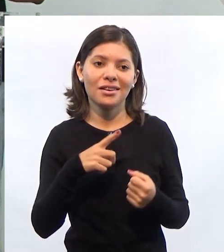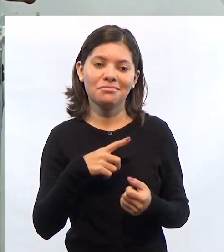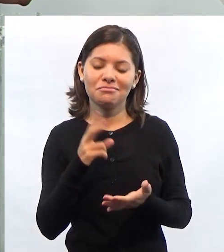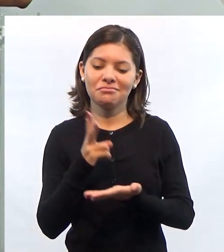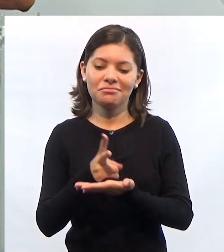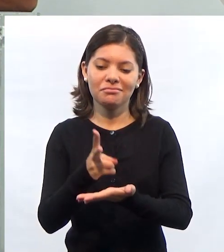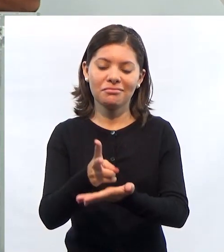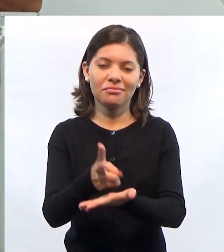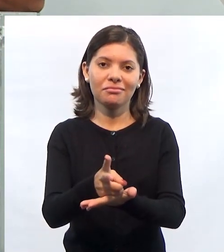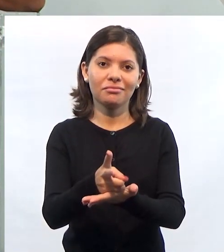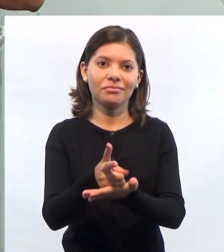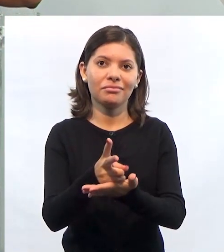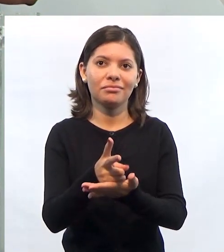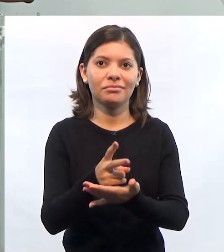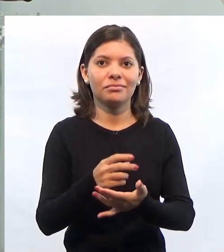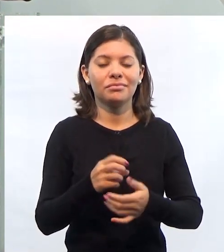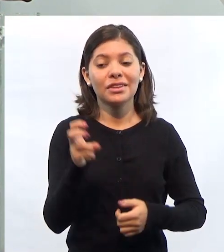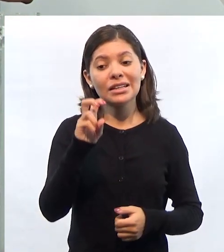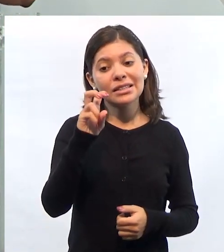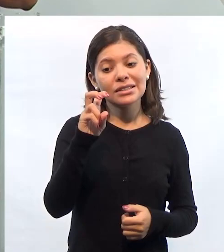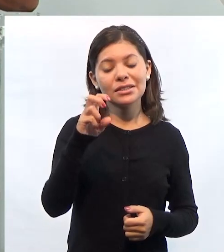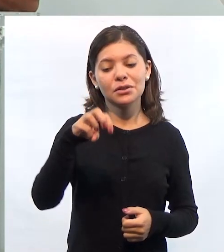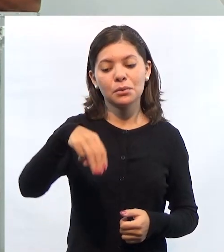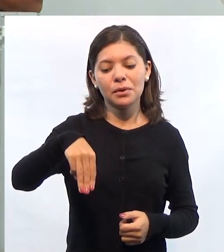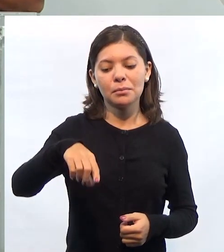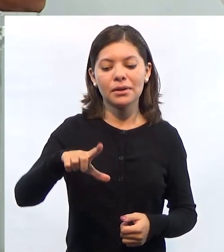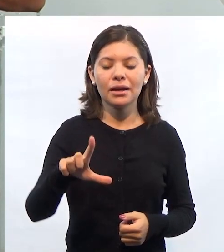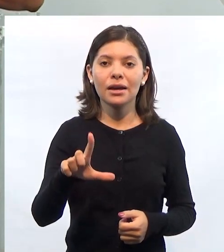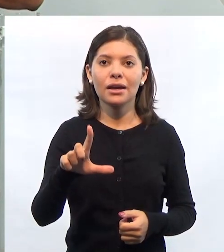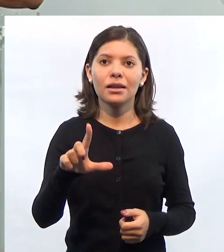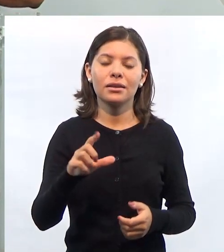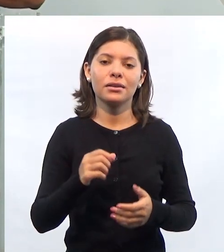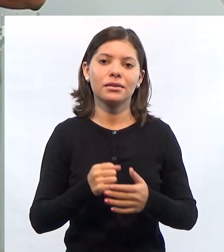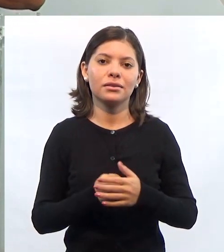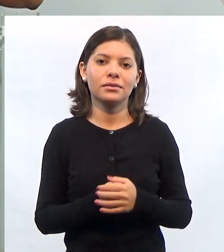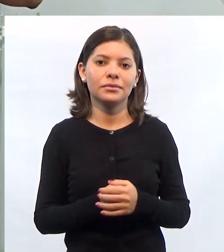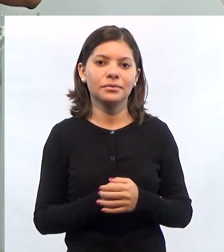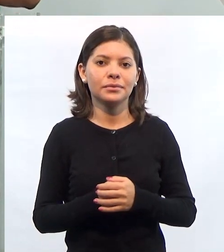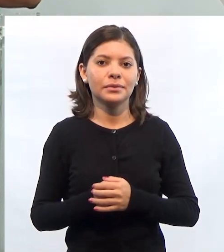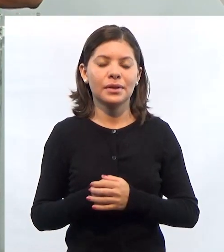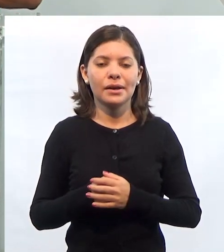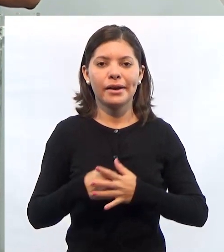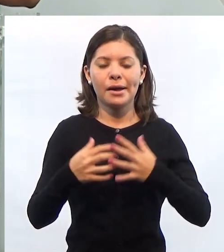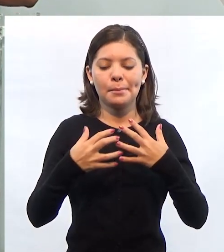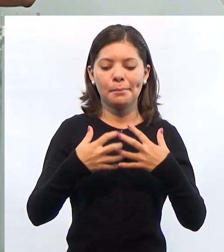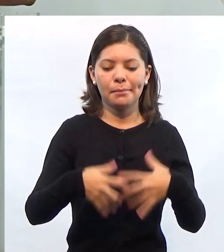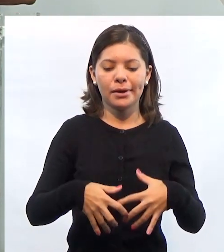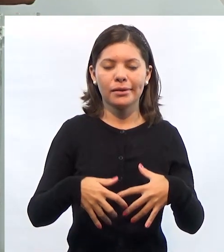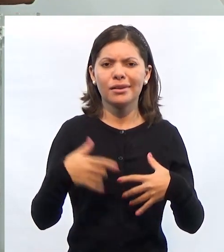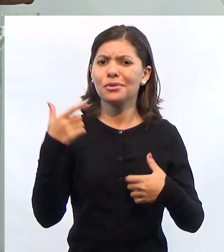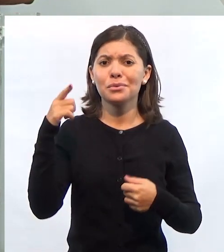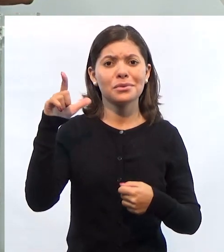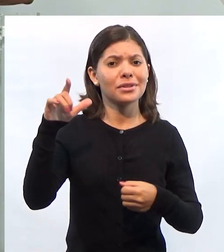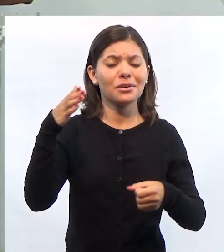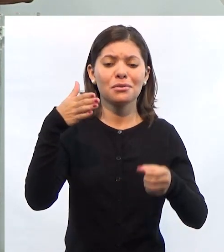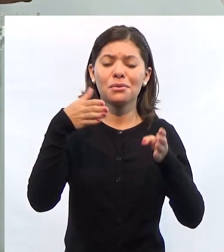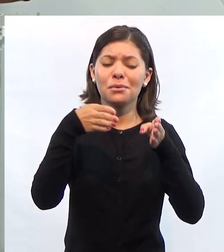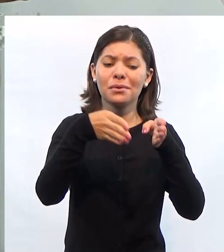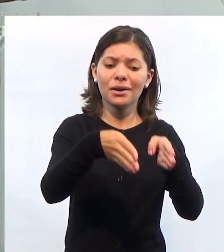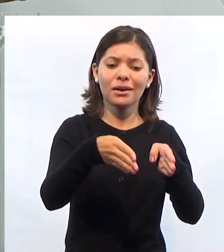seis lá é de meio ml 1/3 de ML a máquina ela não vai conseguir focar exatamente